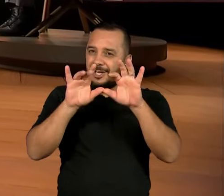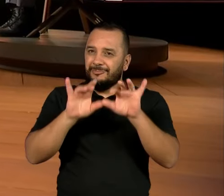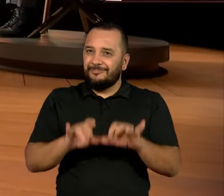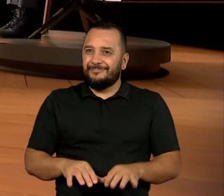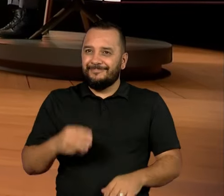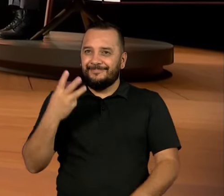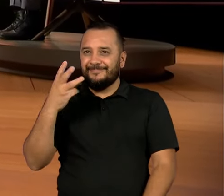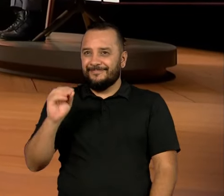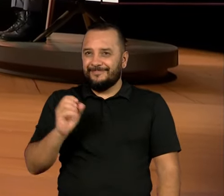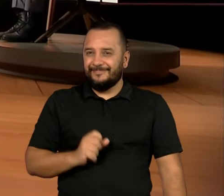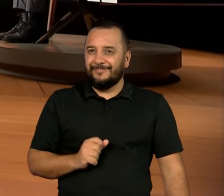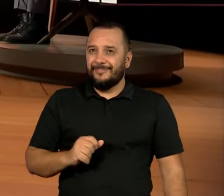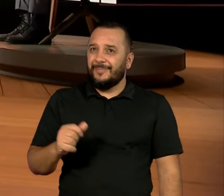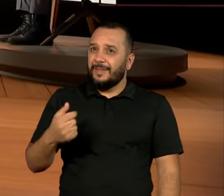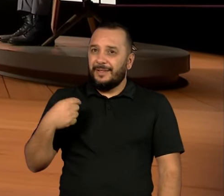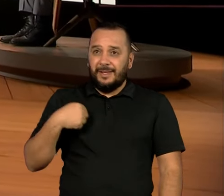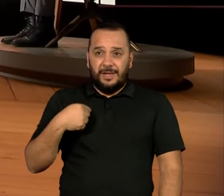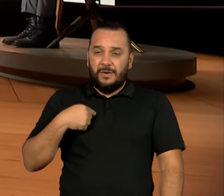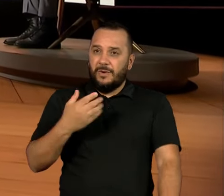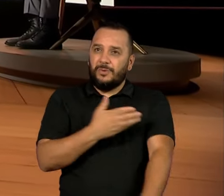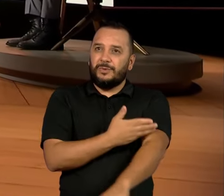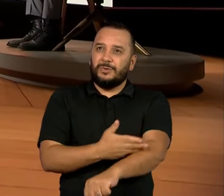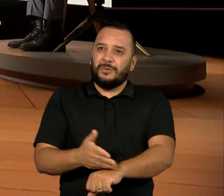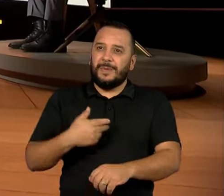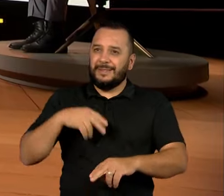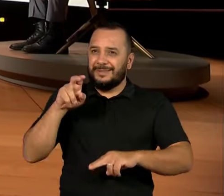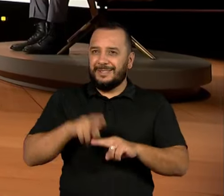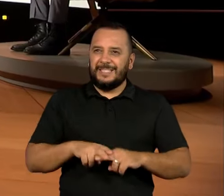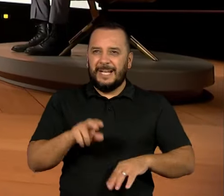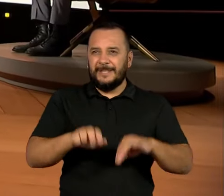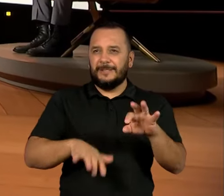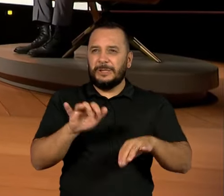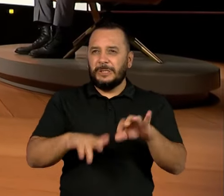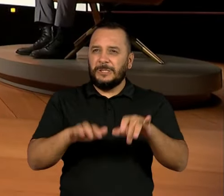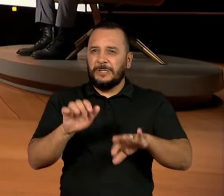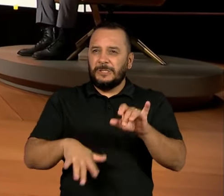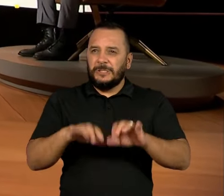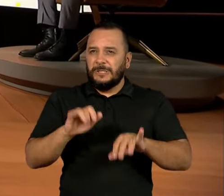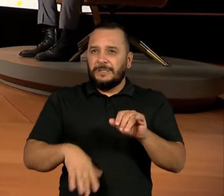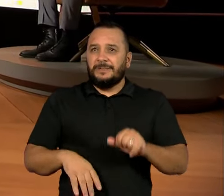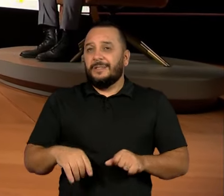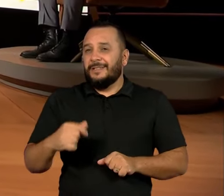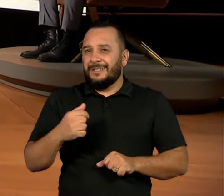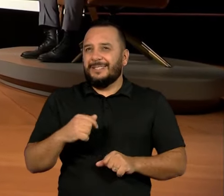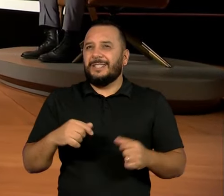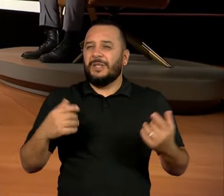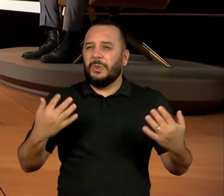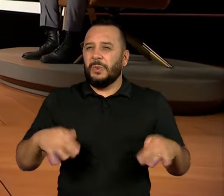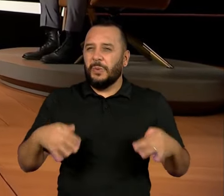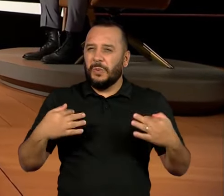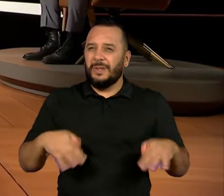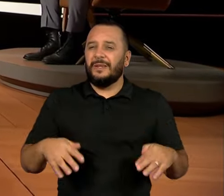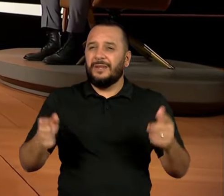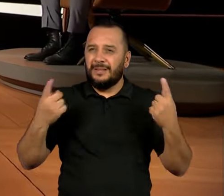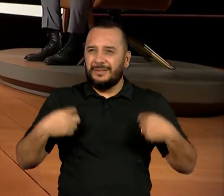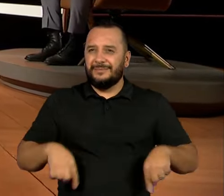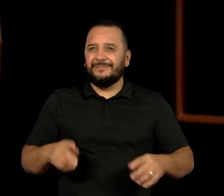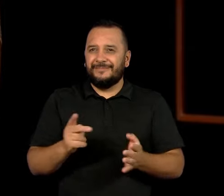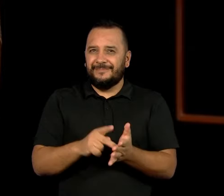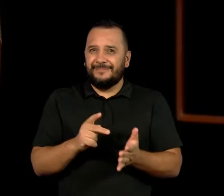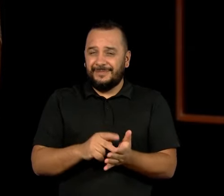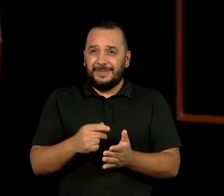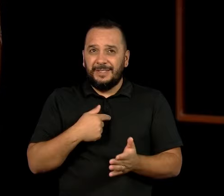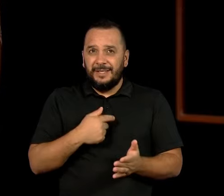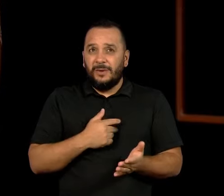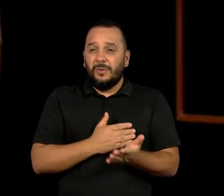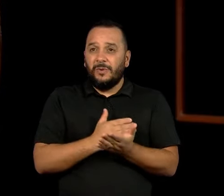Eu não estava acostumado a ficar sentado aquele tempo todo, digitando e criando. Então, assim, doía literalmente. Teve um momento que eu